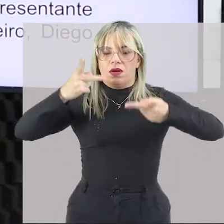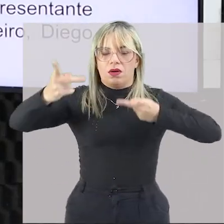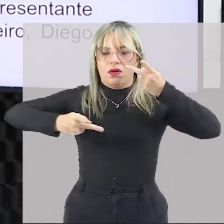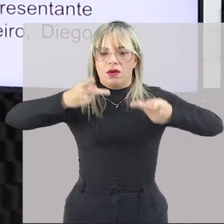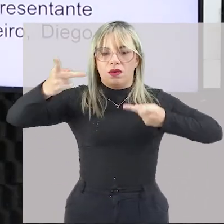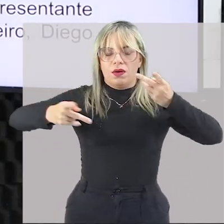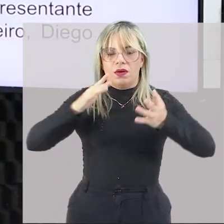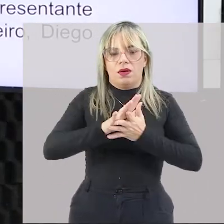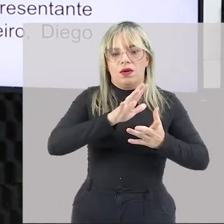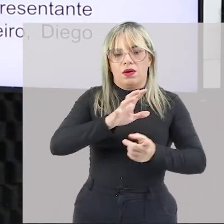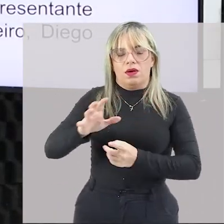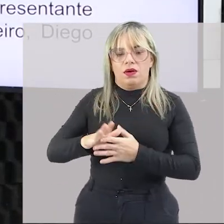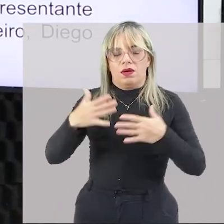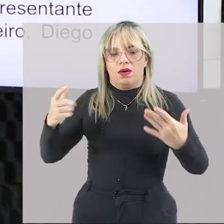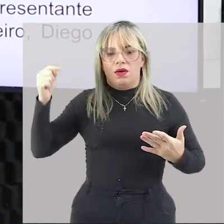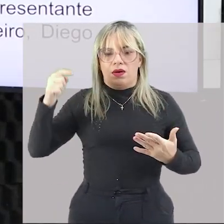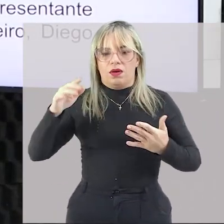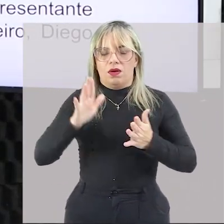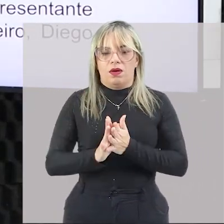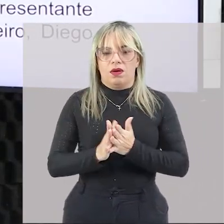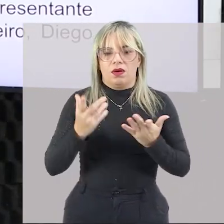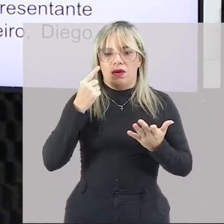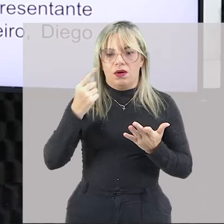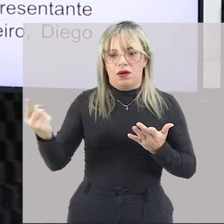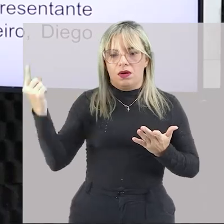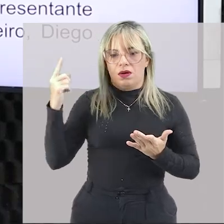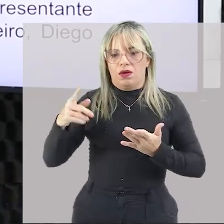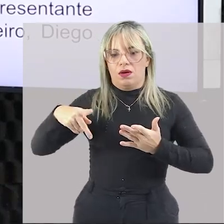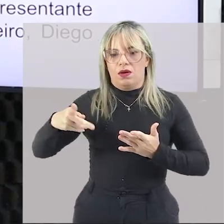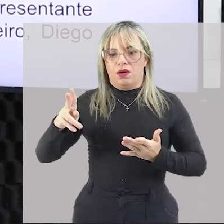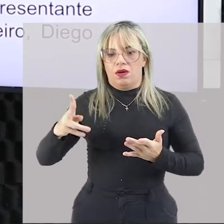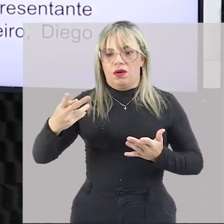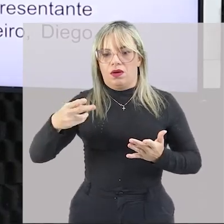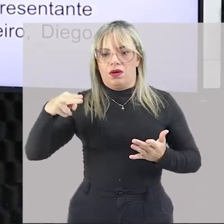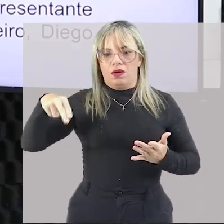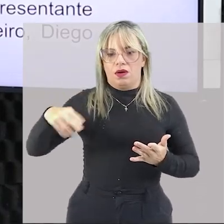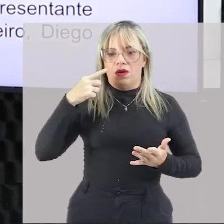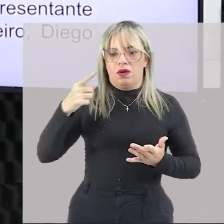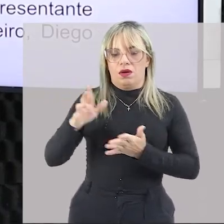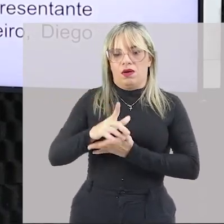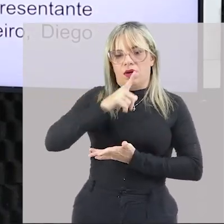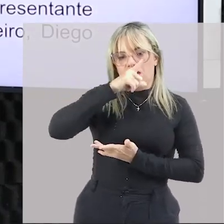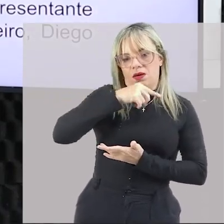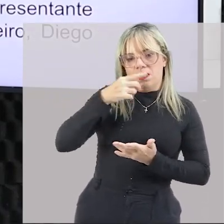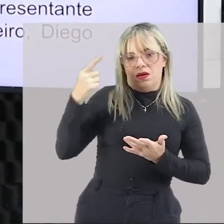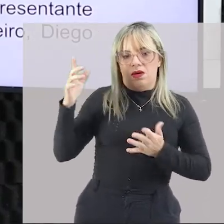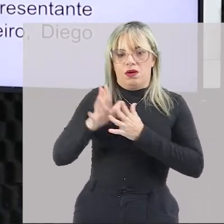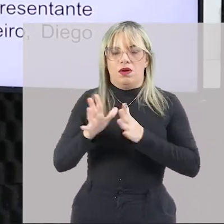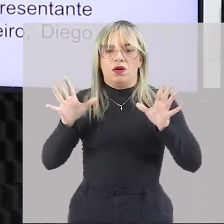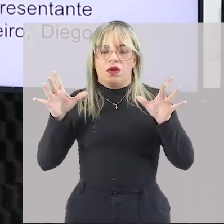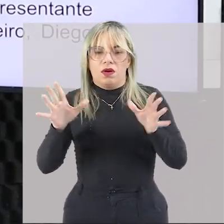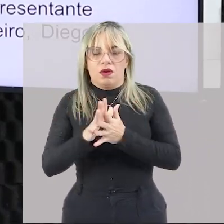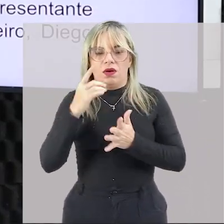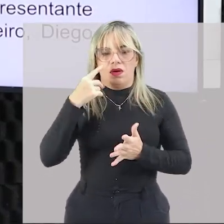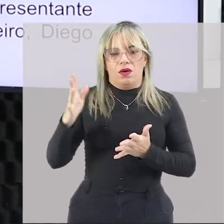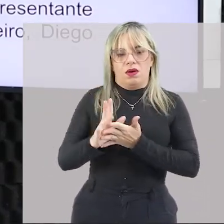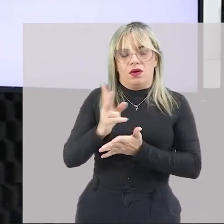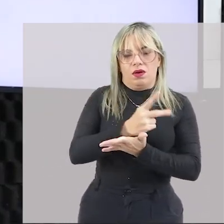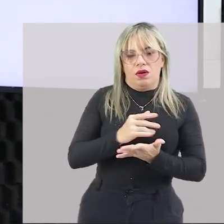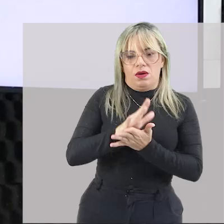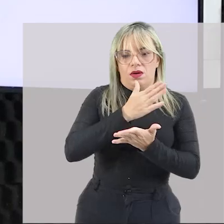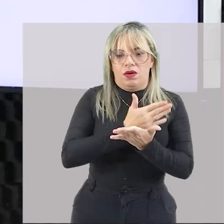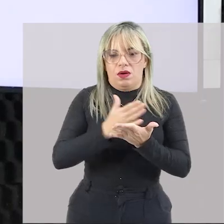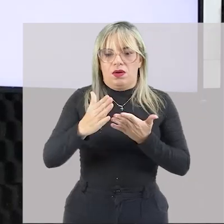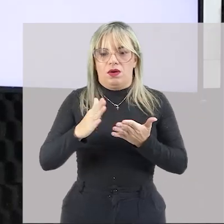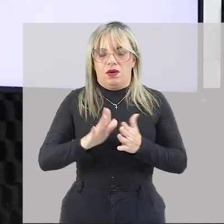a inspiração pautada na obra do Kubrick, que também é desenhada com bico de pena. As outras são rascunhos iniciais que vão ainda ser